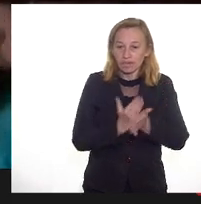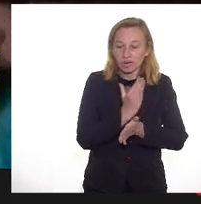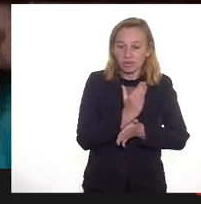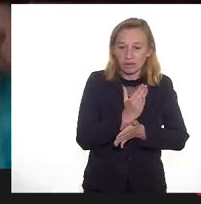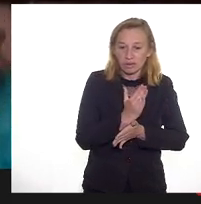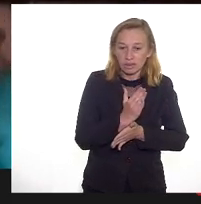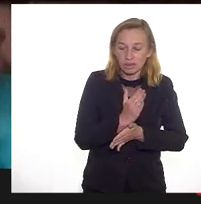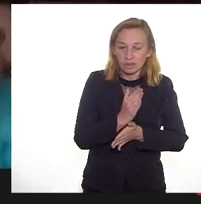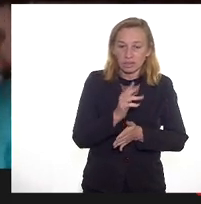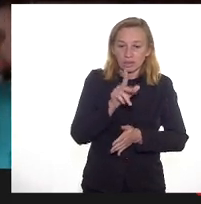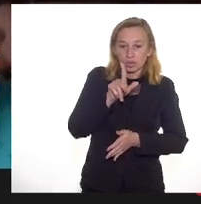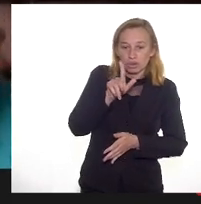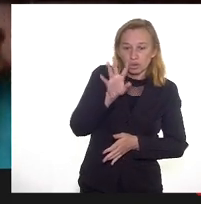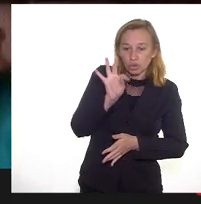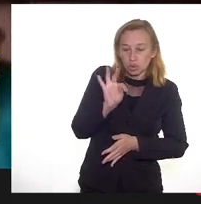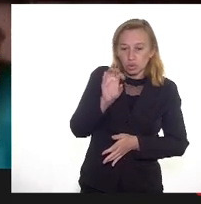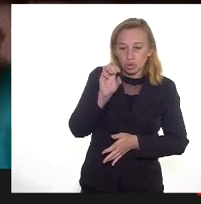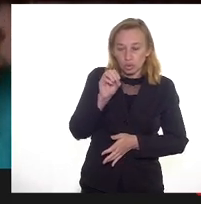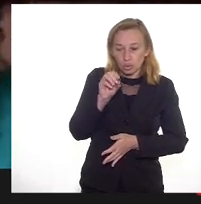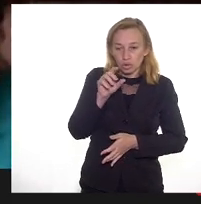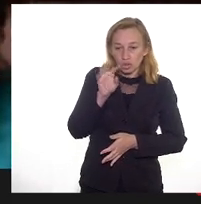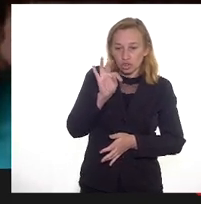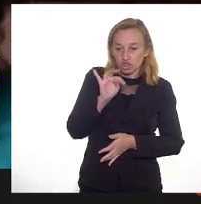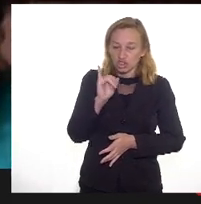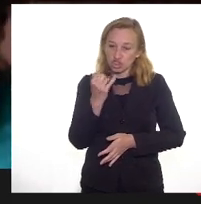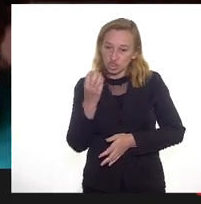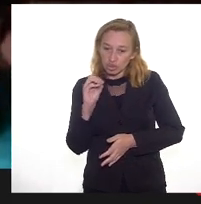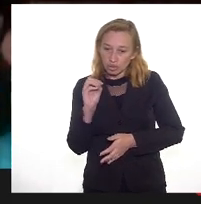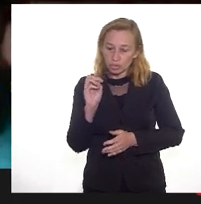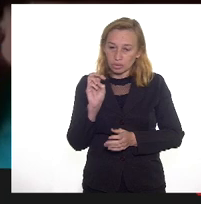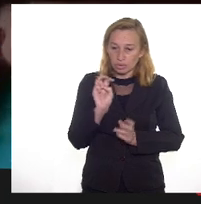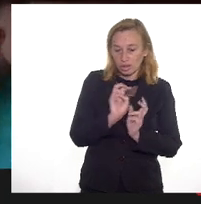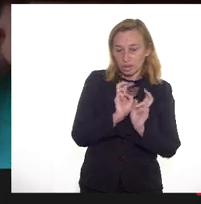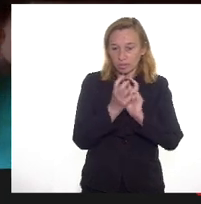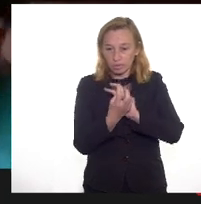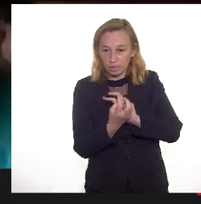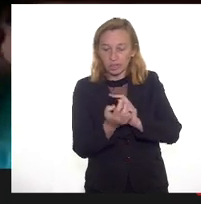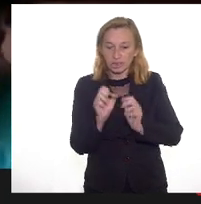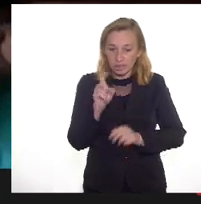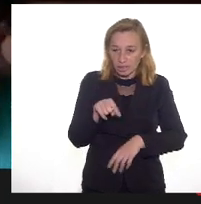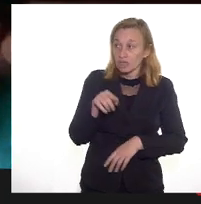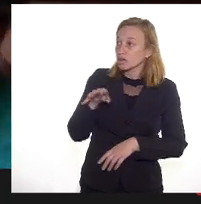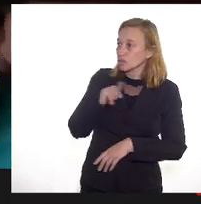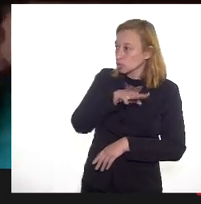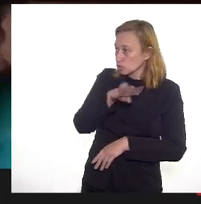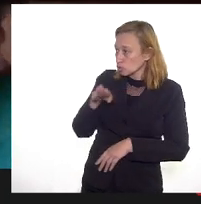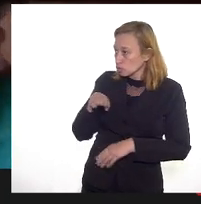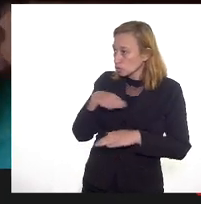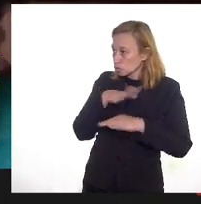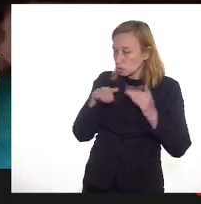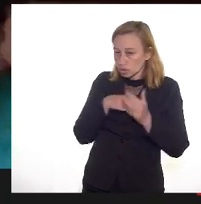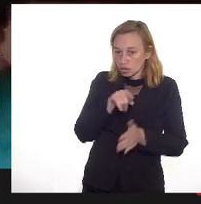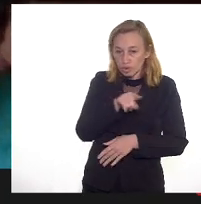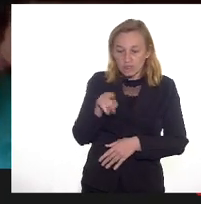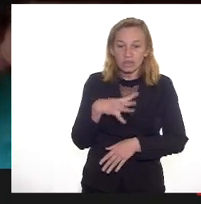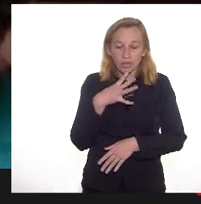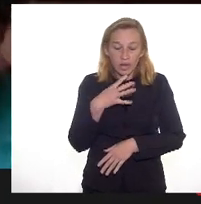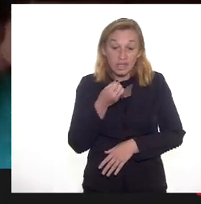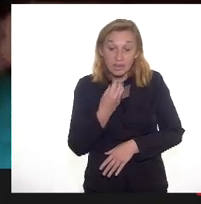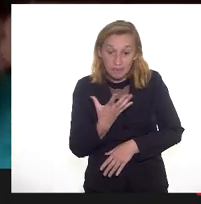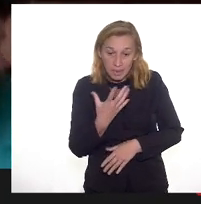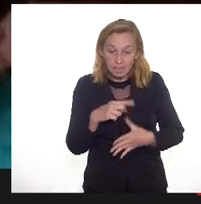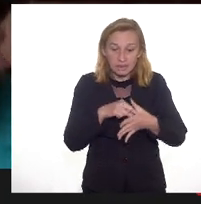Totinho Capoeira, né, do Gilberto Firmino. A doutora Lana conhece bem, a doutora Ana Paula Miranda também, uma